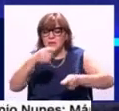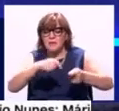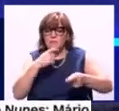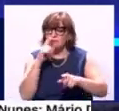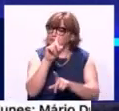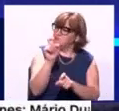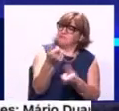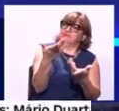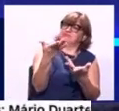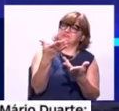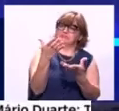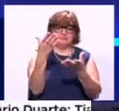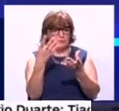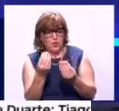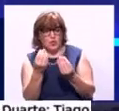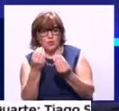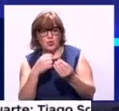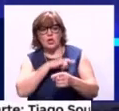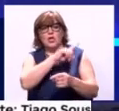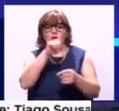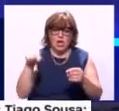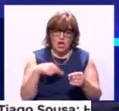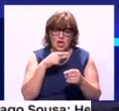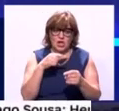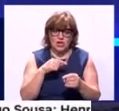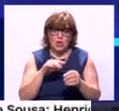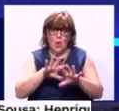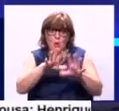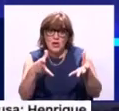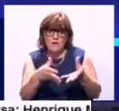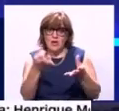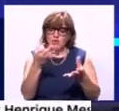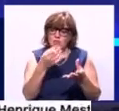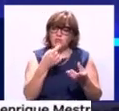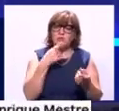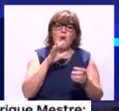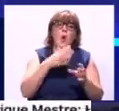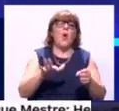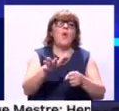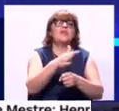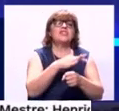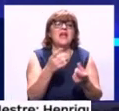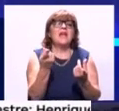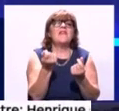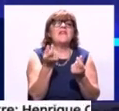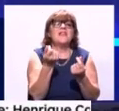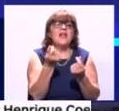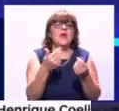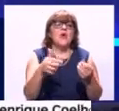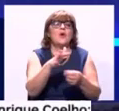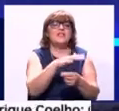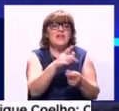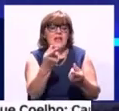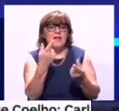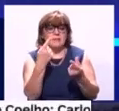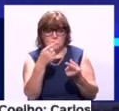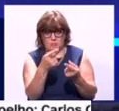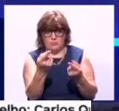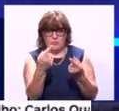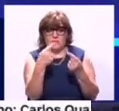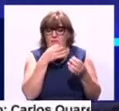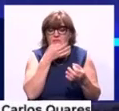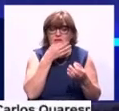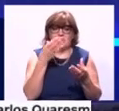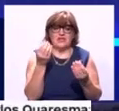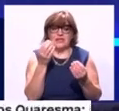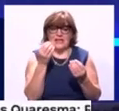questiono-me. E muitos de nós no universo esportista se questionam. Onde está esse dinheiro? Onde é que está esse dinheiro, se calhar, falamos